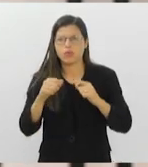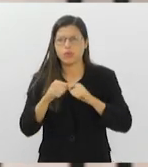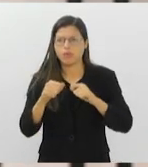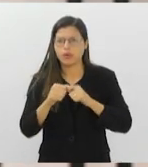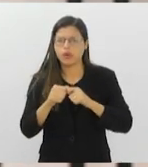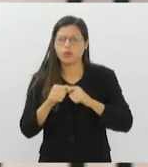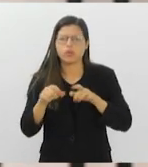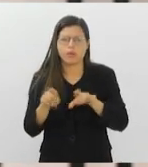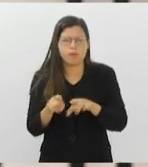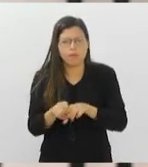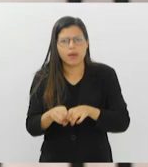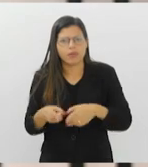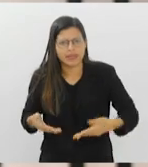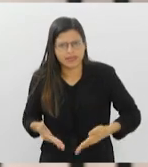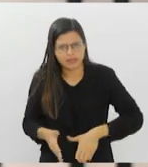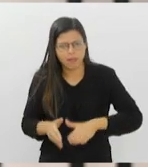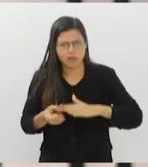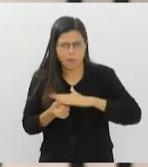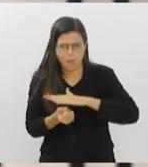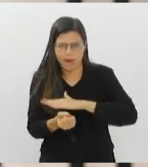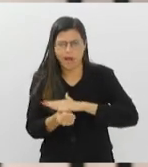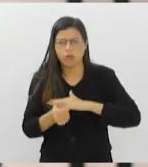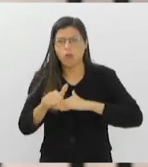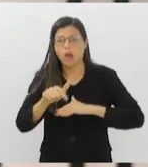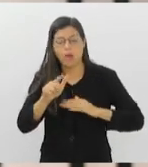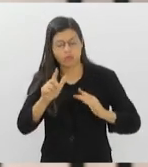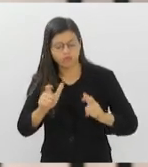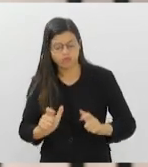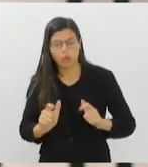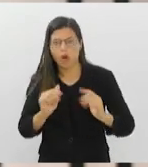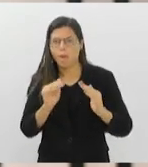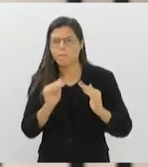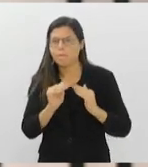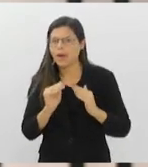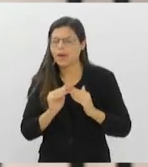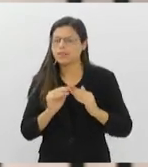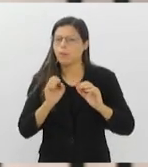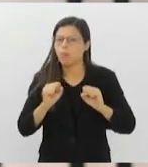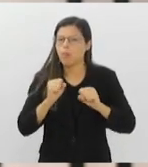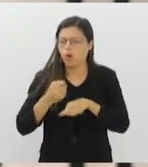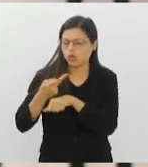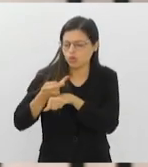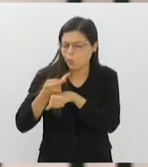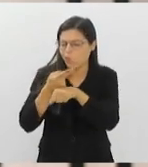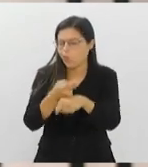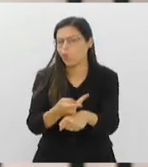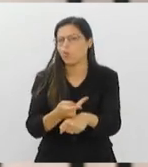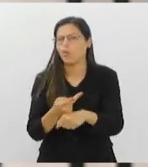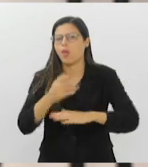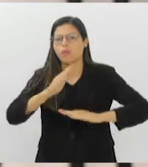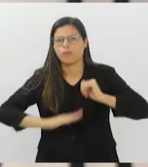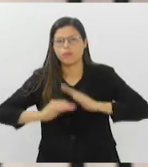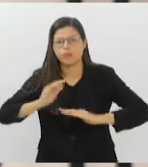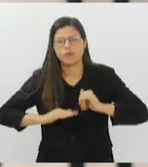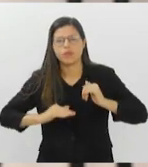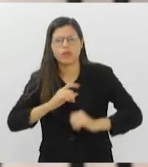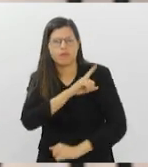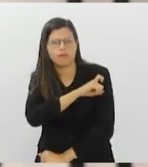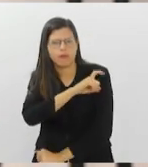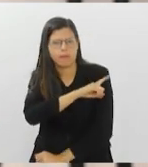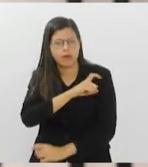tido o parto dela, é uma casa que ela pode buscar junto a uma equipe multidisciplinar, enfermeiras,